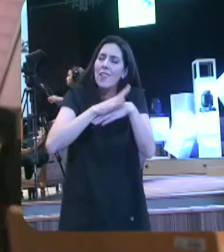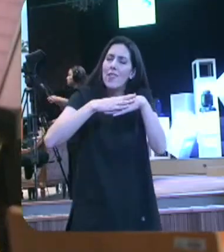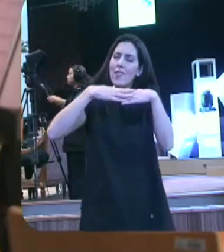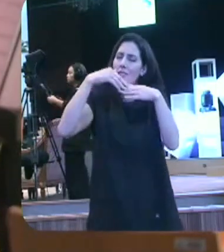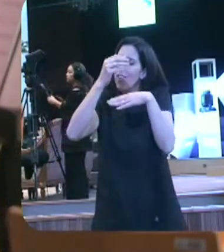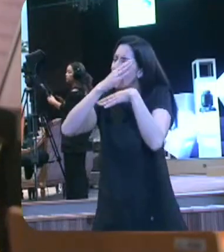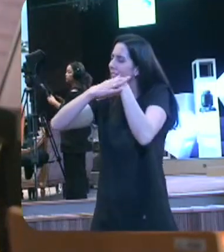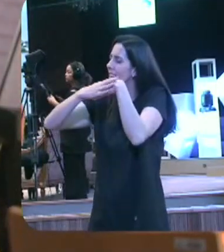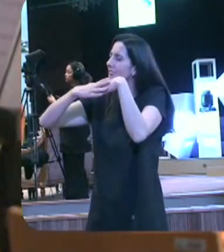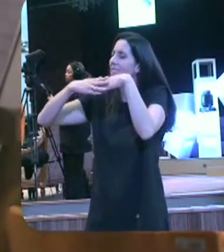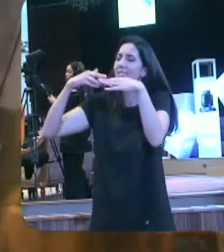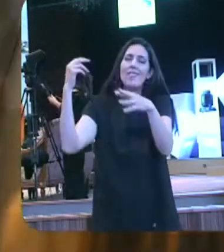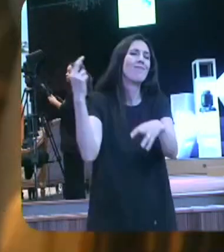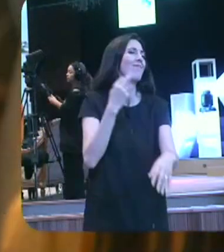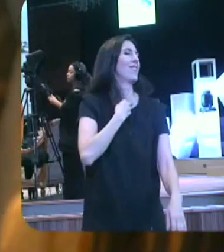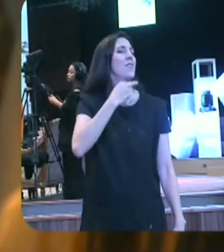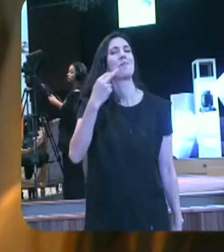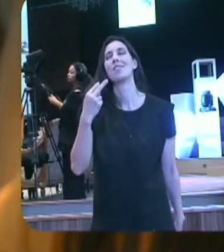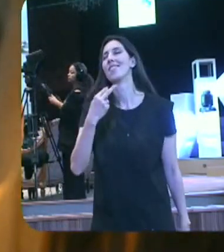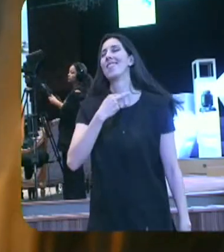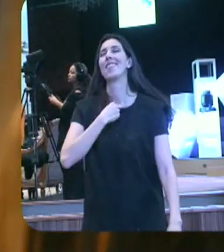afago,